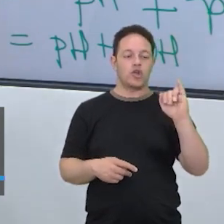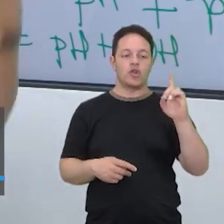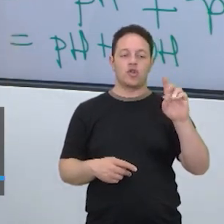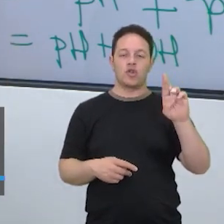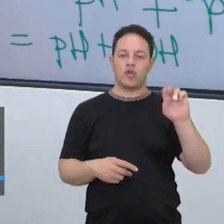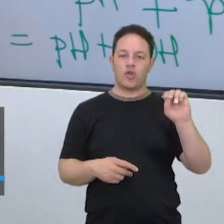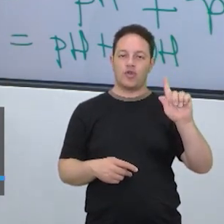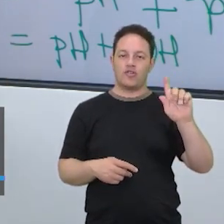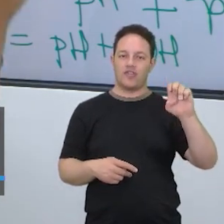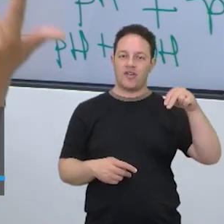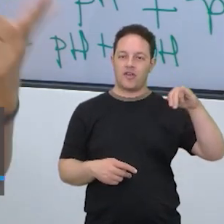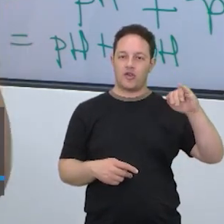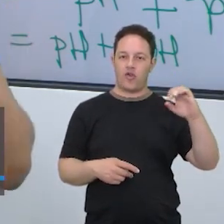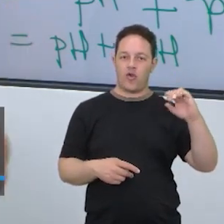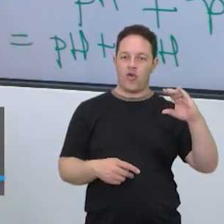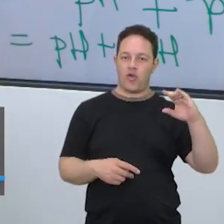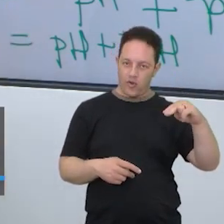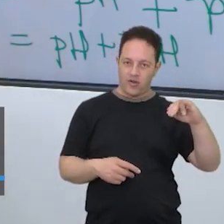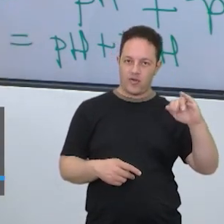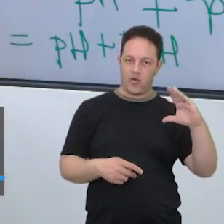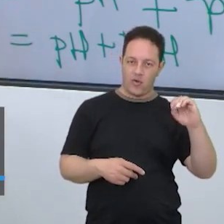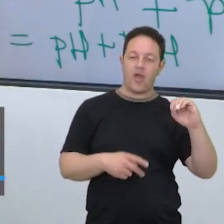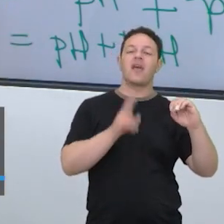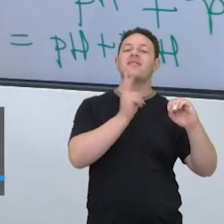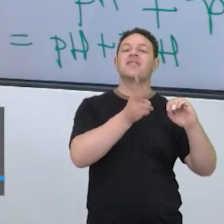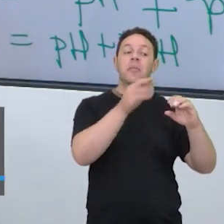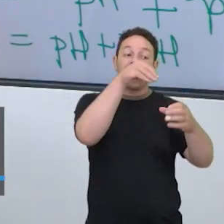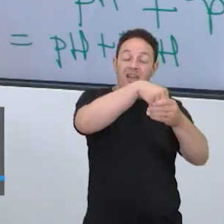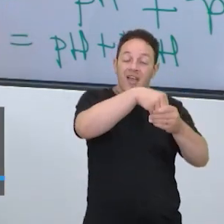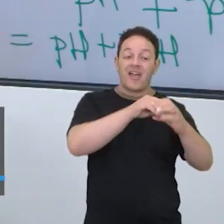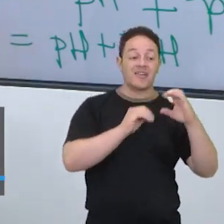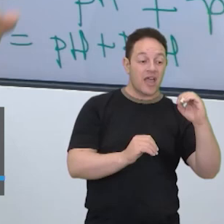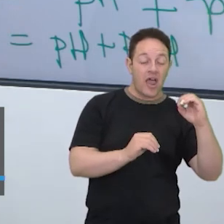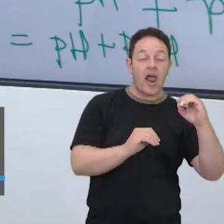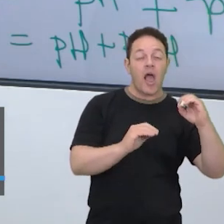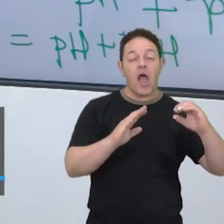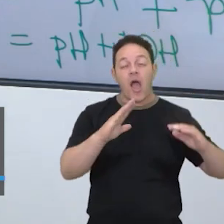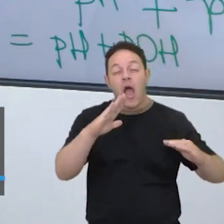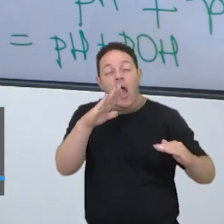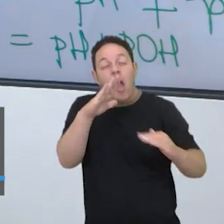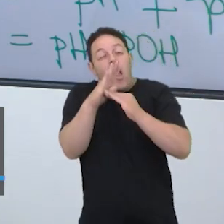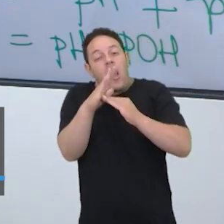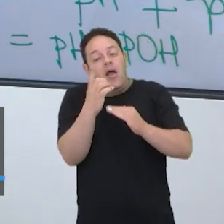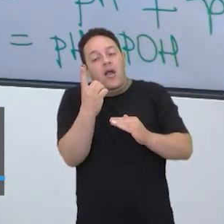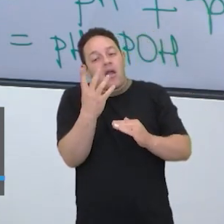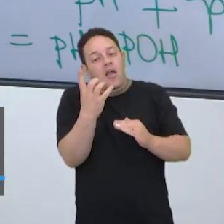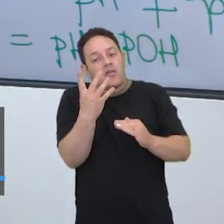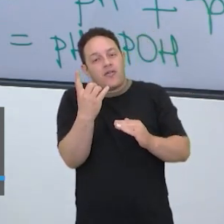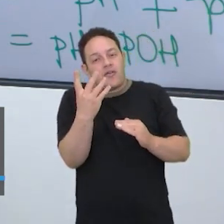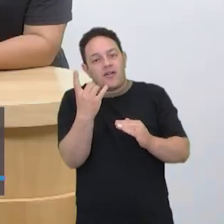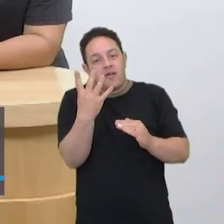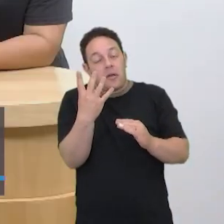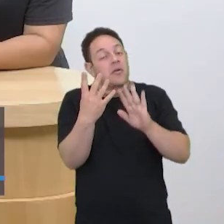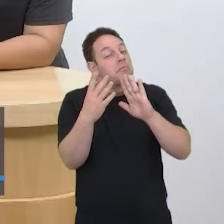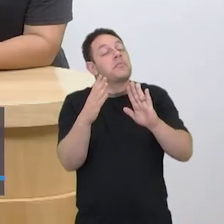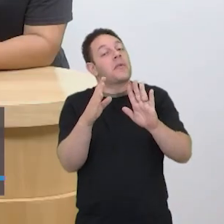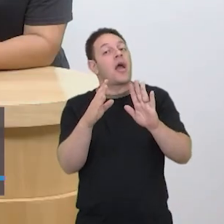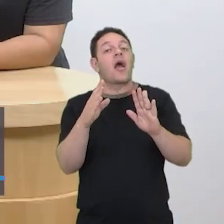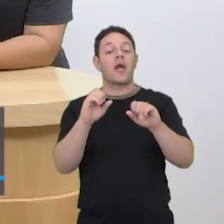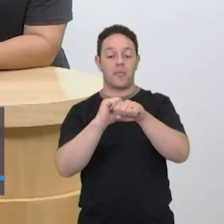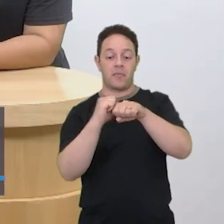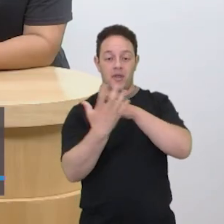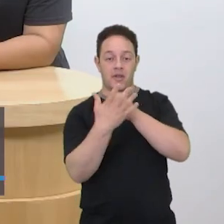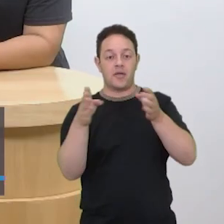0 até no máximo 14. Por que eu tô frisando no máximo? Porque durante a pandemia, professor, não sei se você recebeu, mas